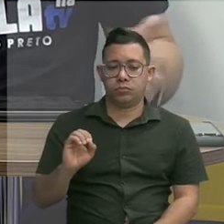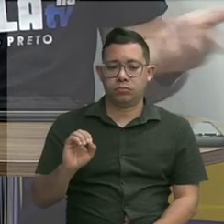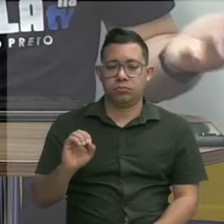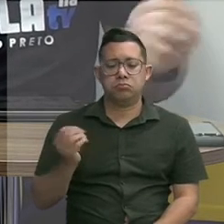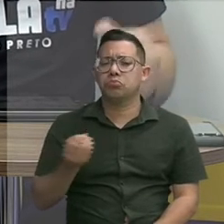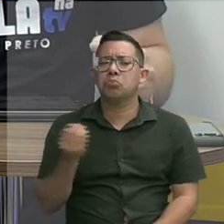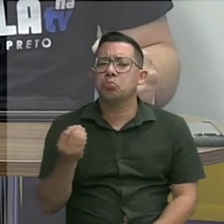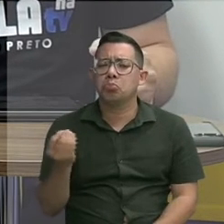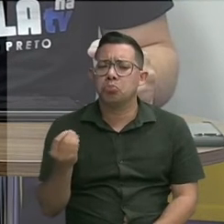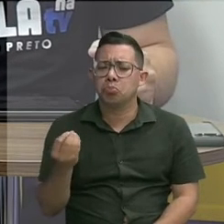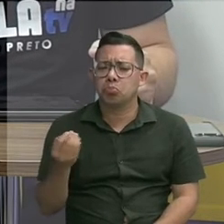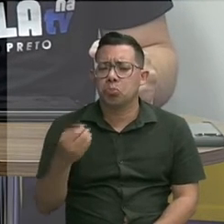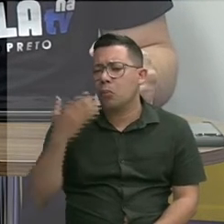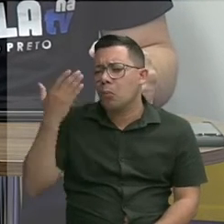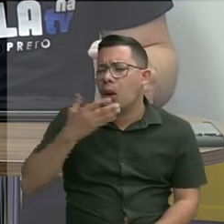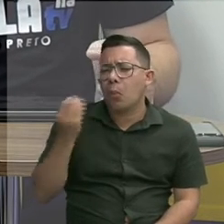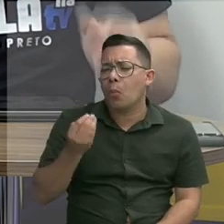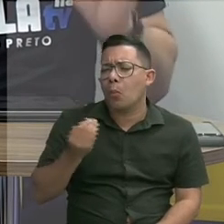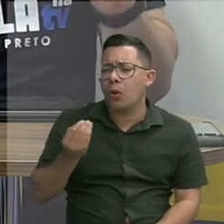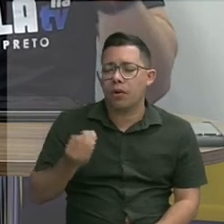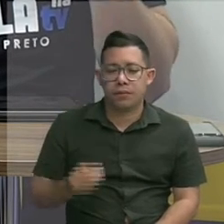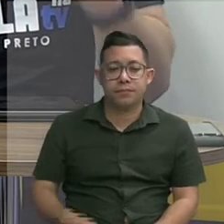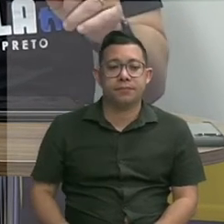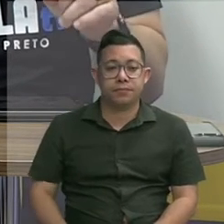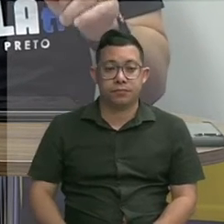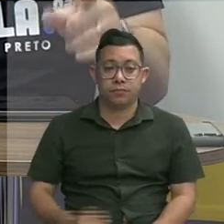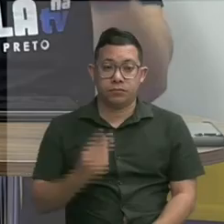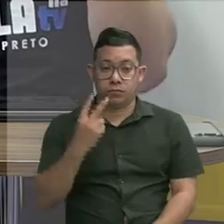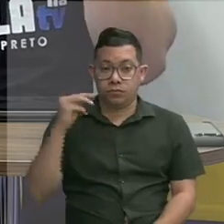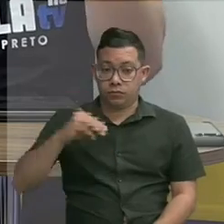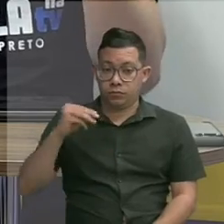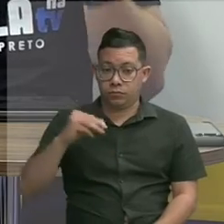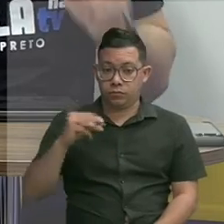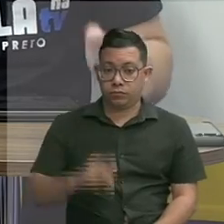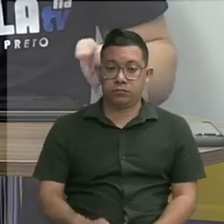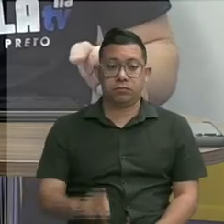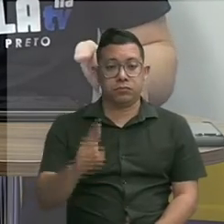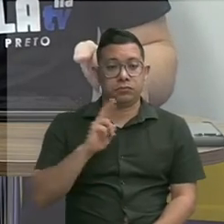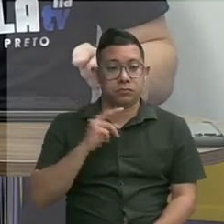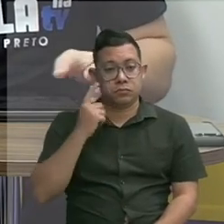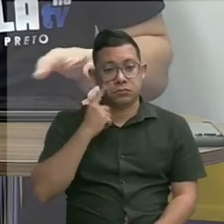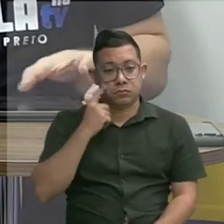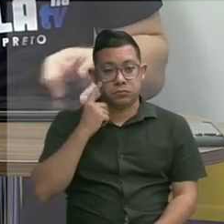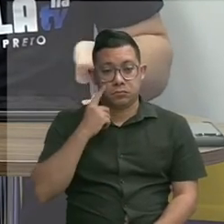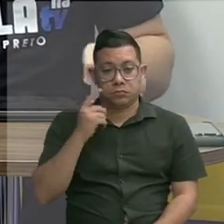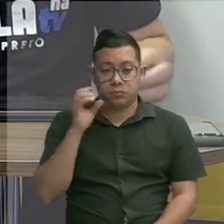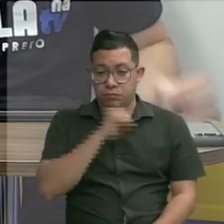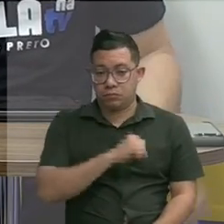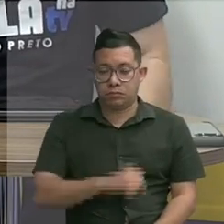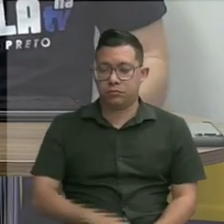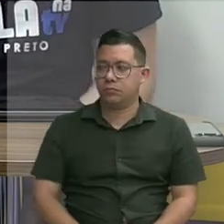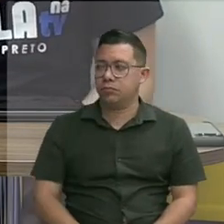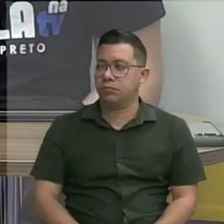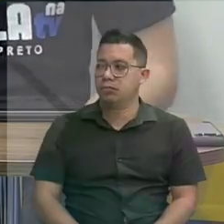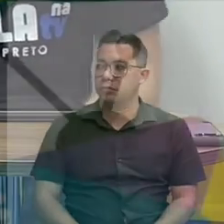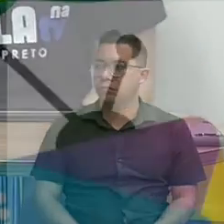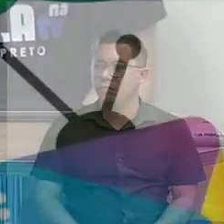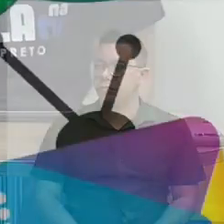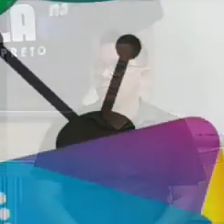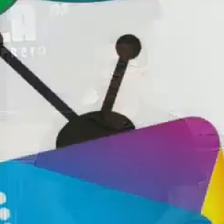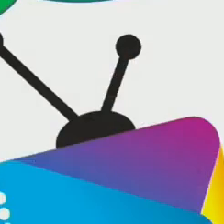0 como é possível provar isso e vamos lá em dois minutinhos manda a resposta para gente que a gente está aguardando